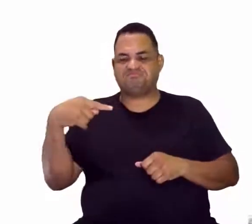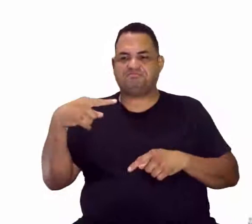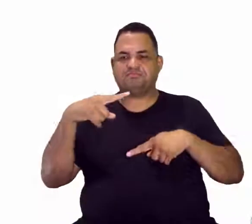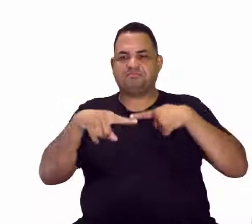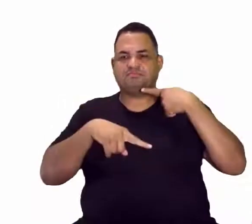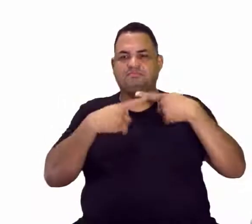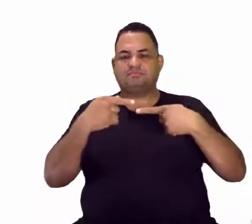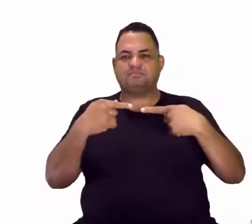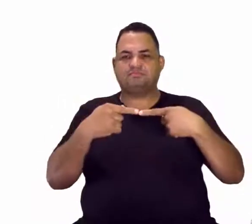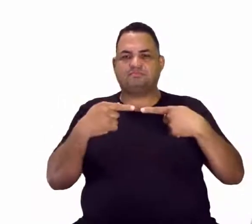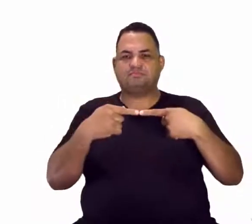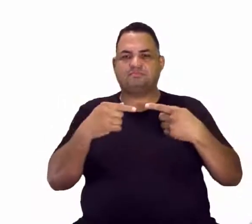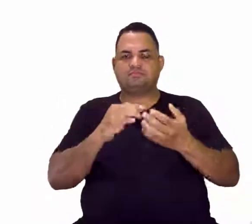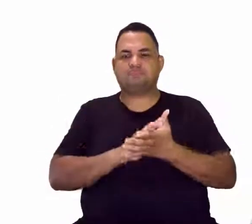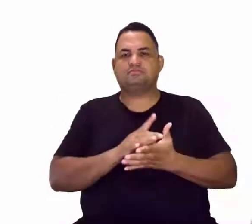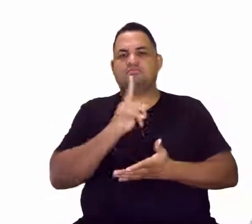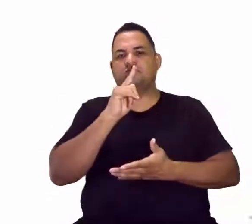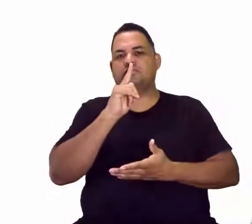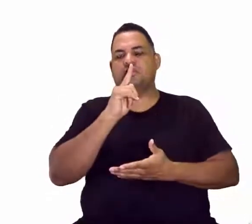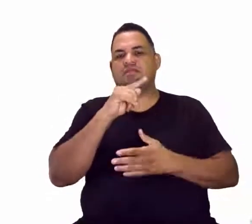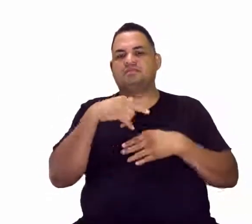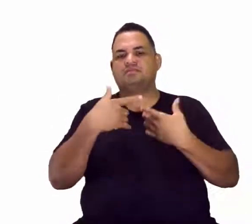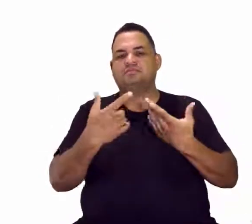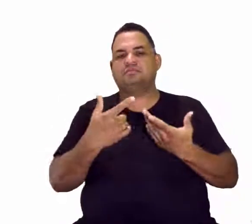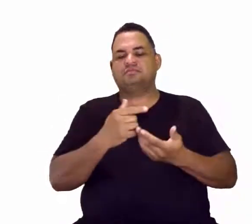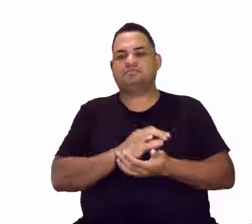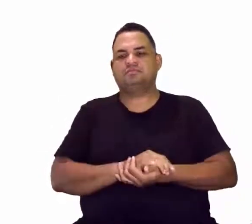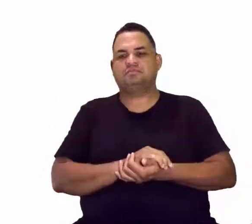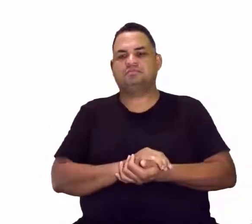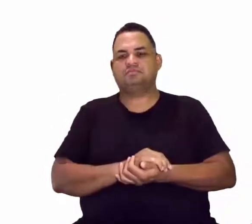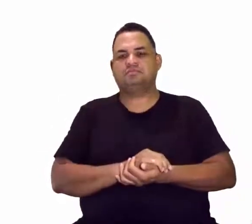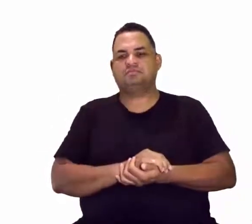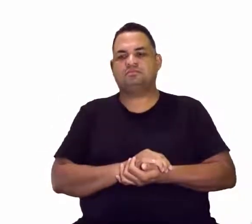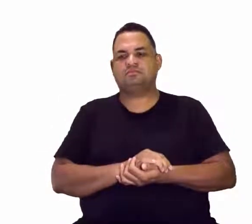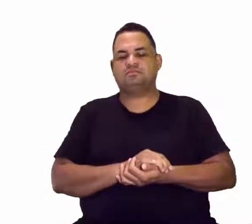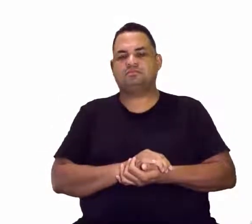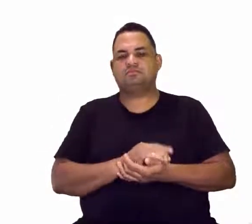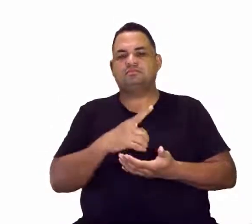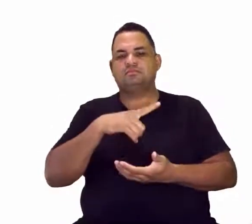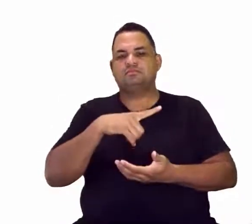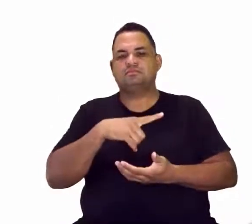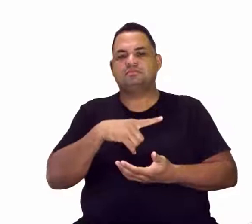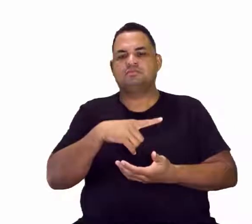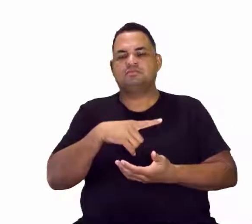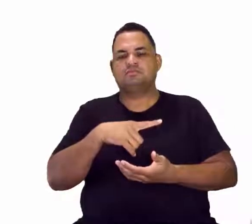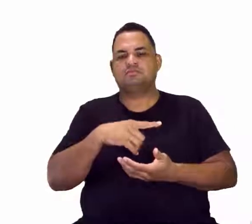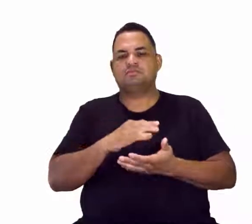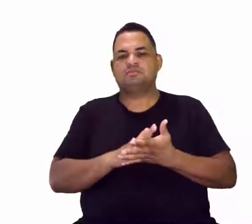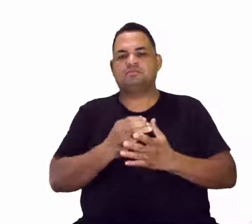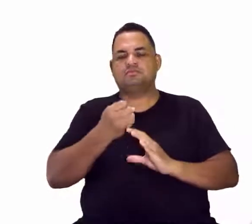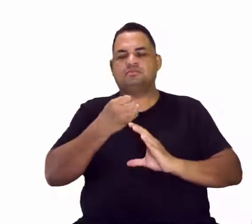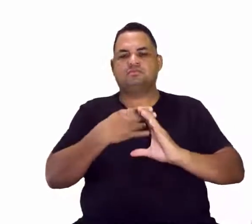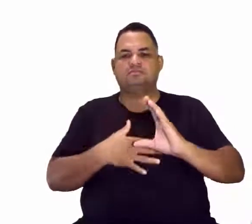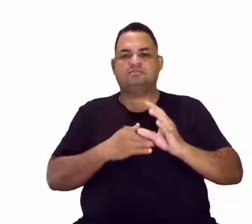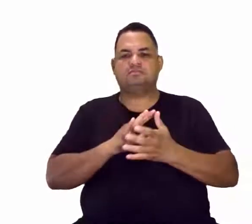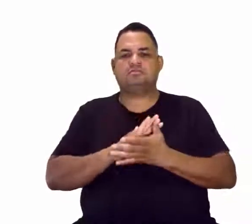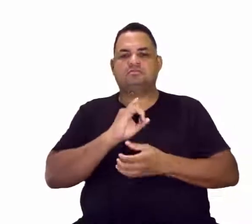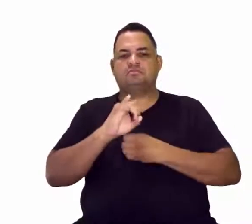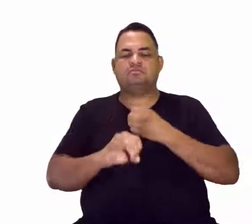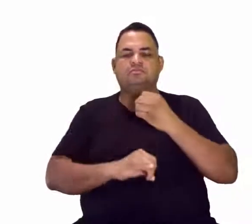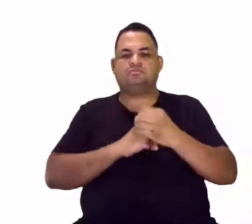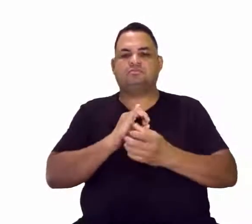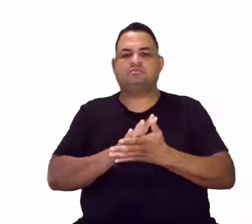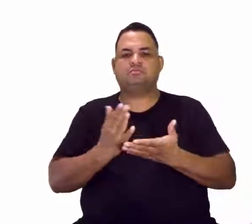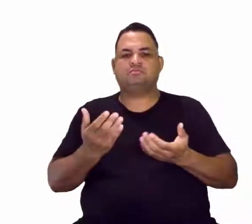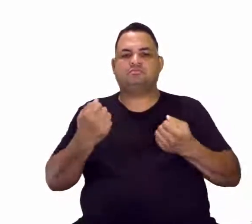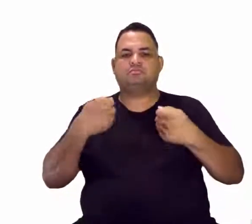depois de entrar em contato com a água, a gente teve o surgimento das cargas, o que caracterizou a ionização, e aí